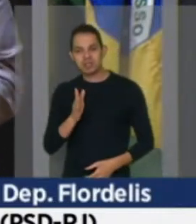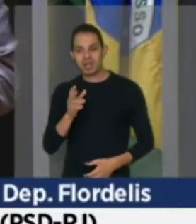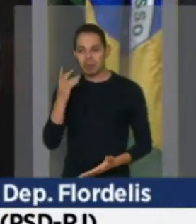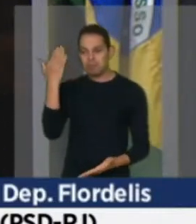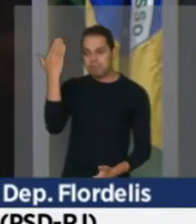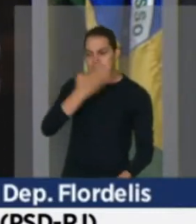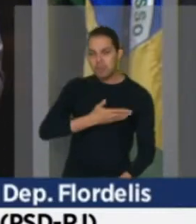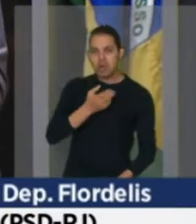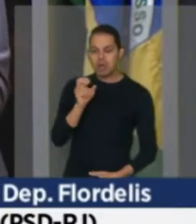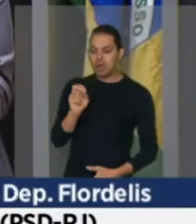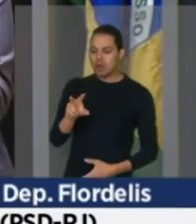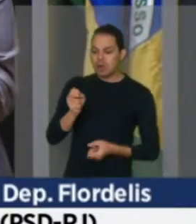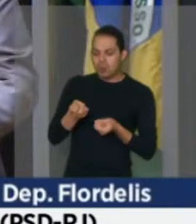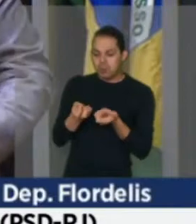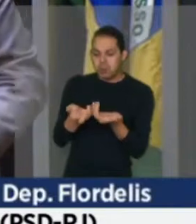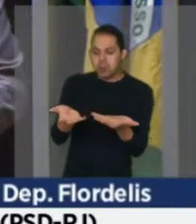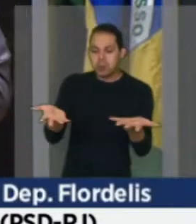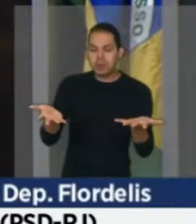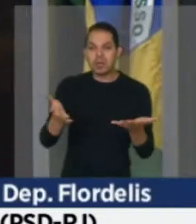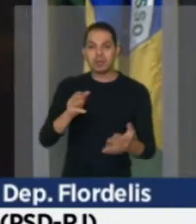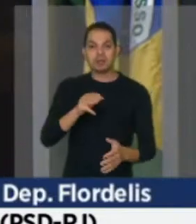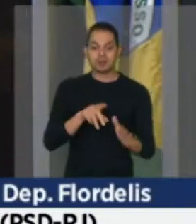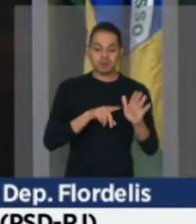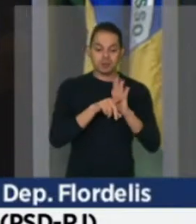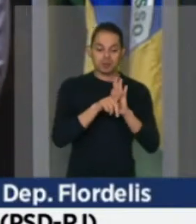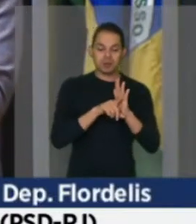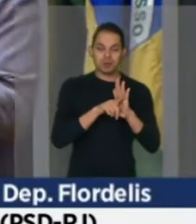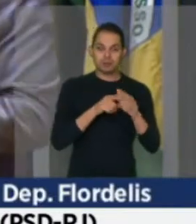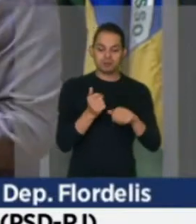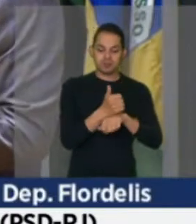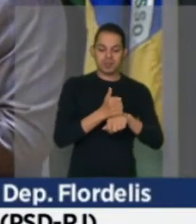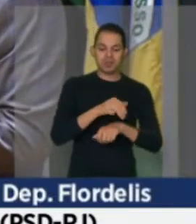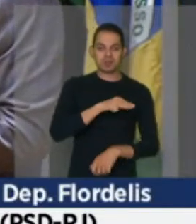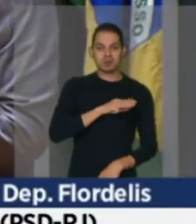comprovado, os próprios peritos do Ministério Público.